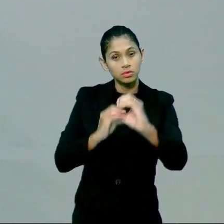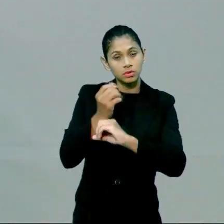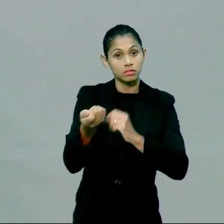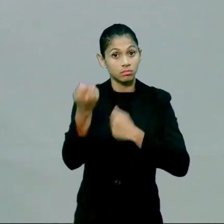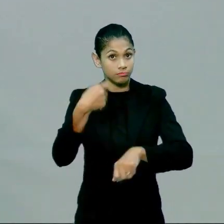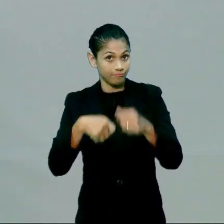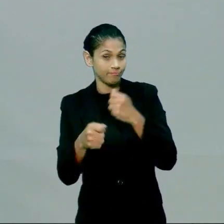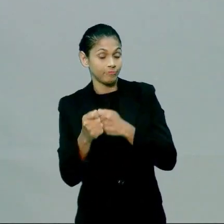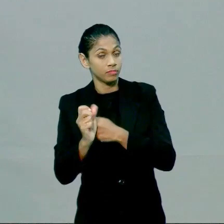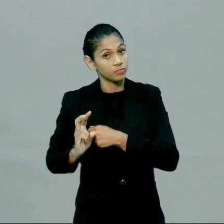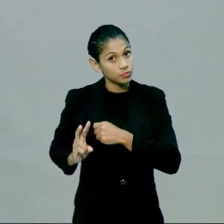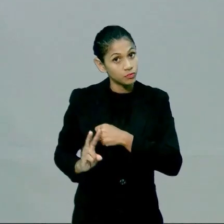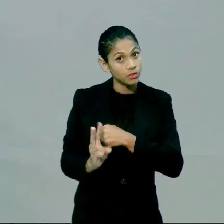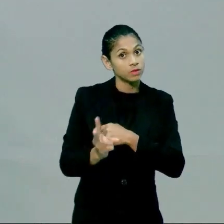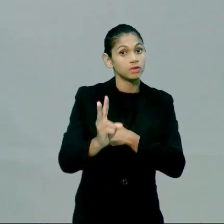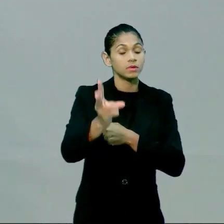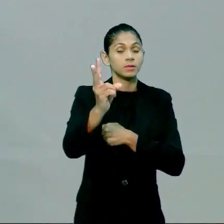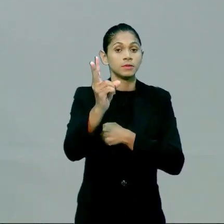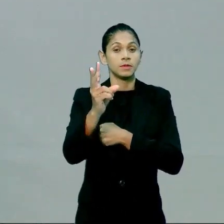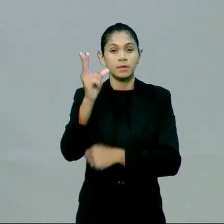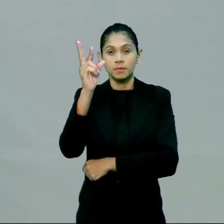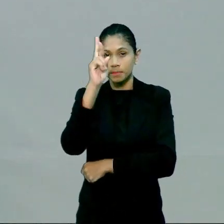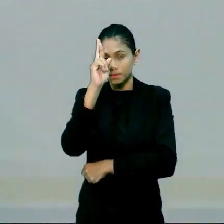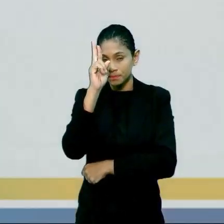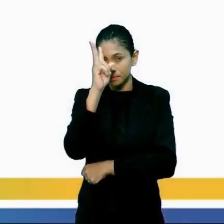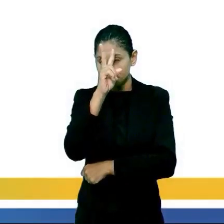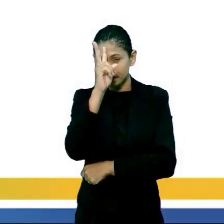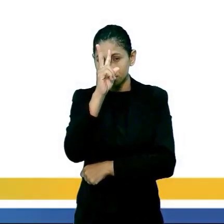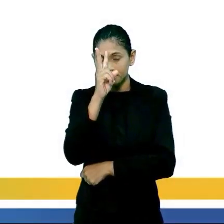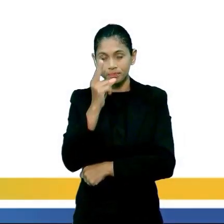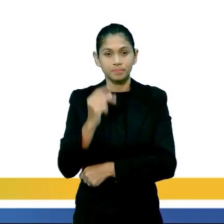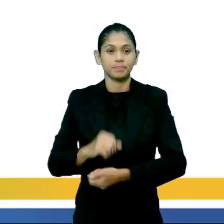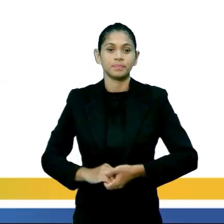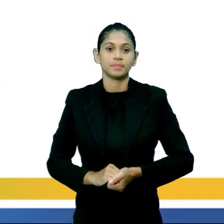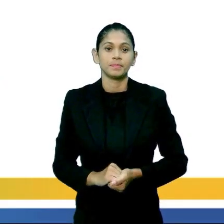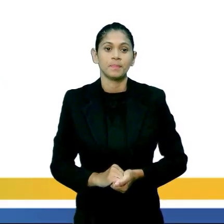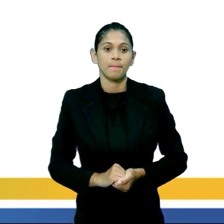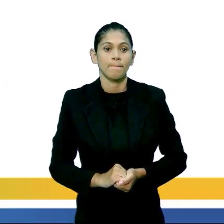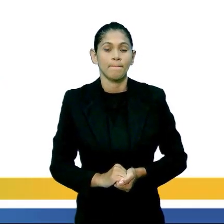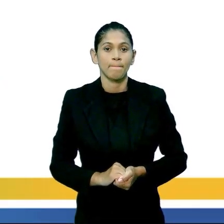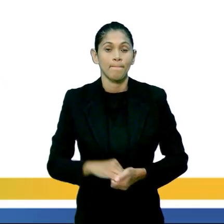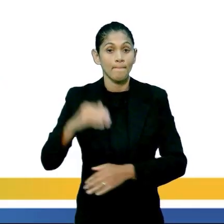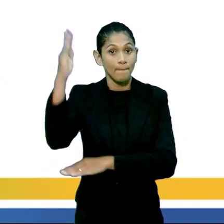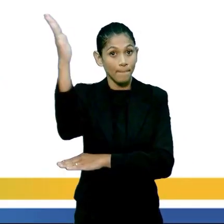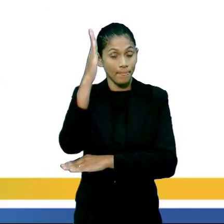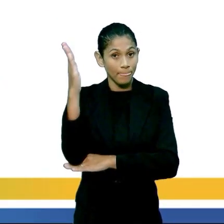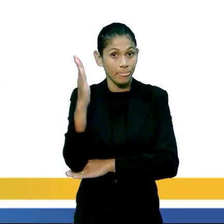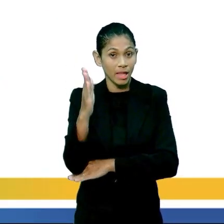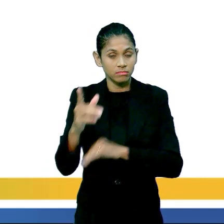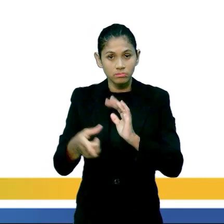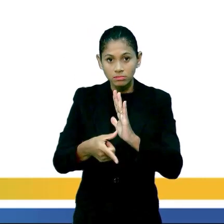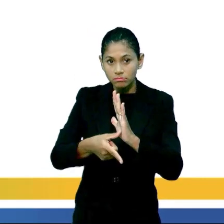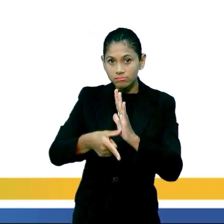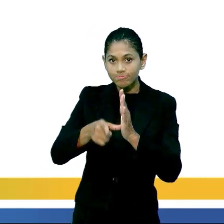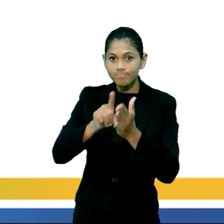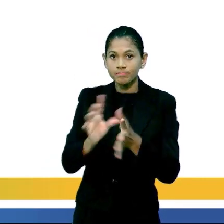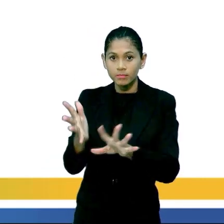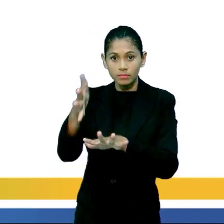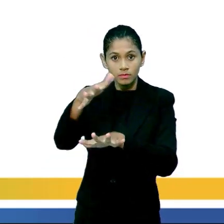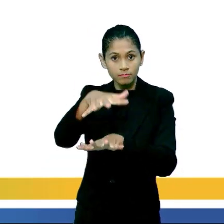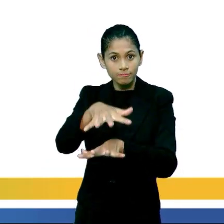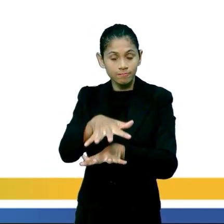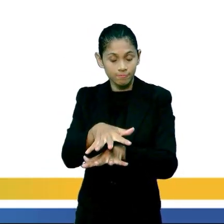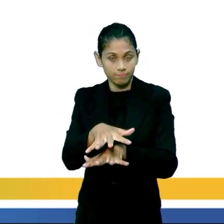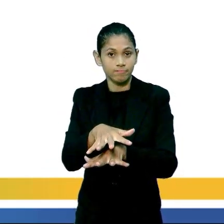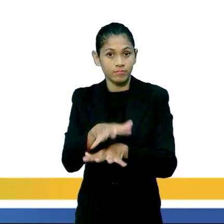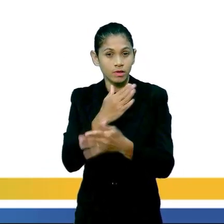para o Brasil pré-colonial para relembrar o que aconteceu de importante ali. O Brasil pré-colonial, que começa, né, em 1500 com a